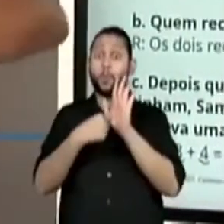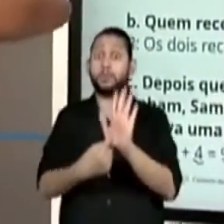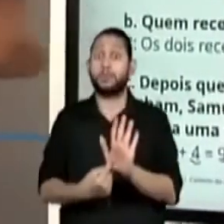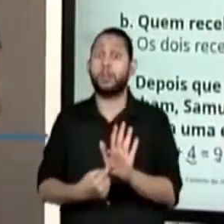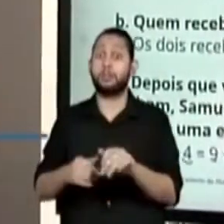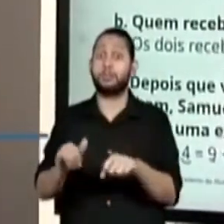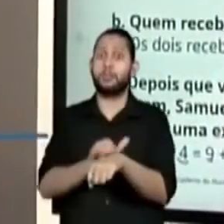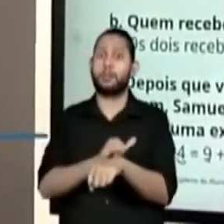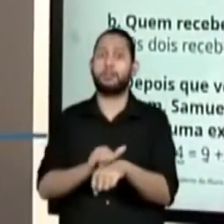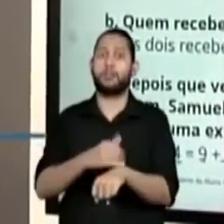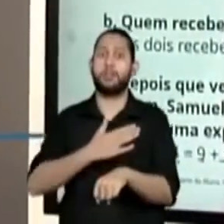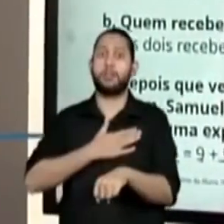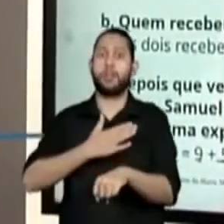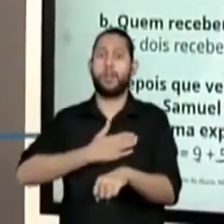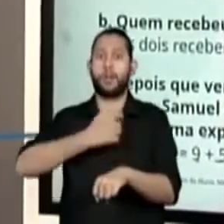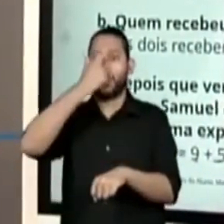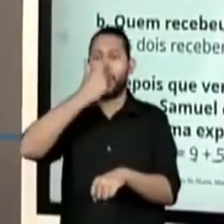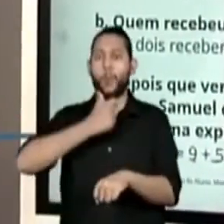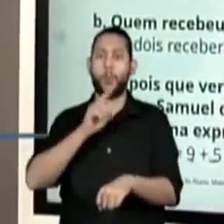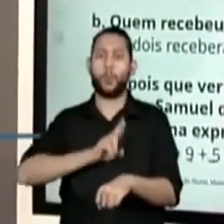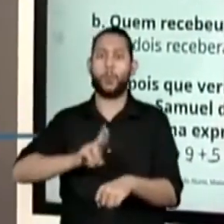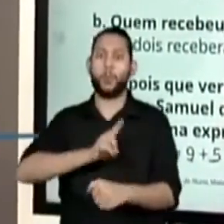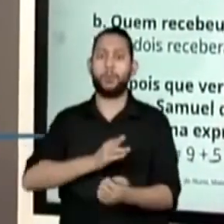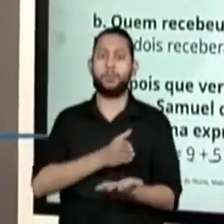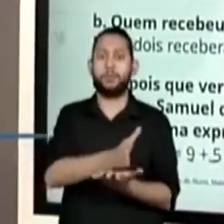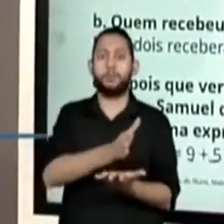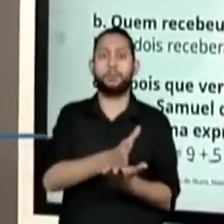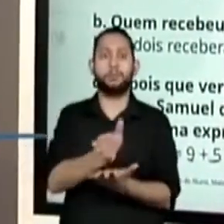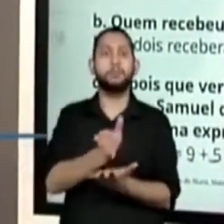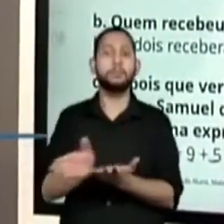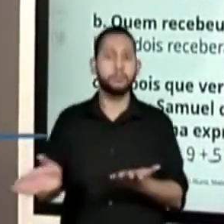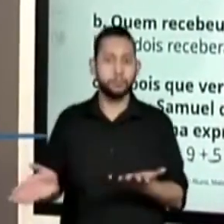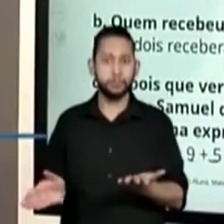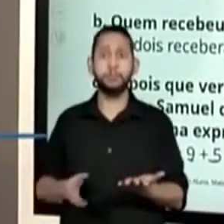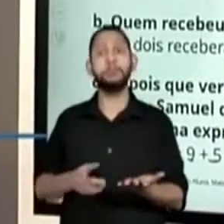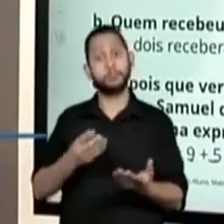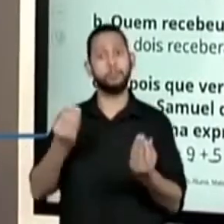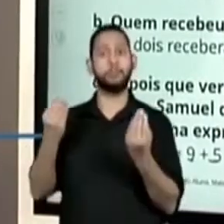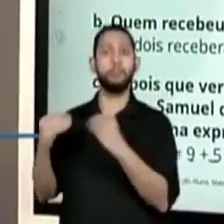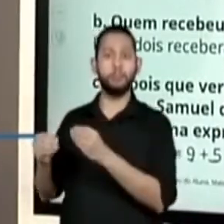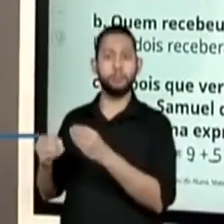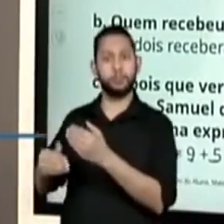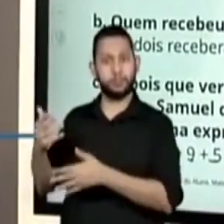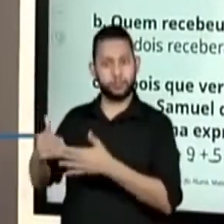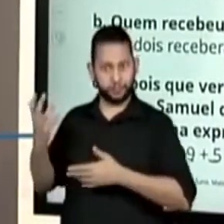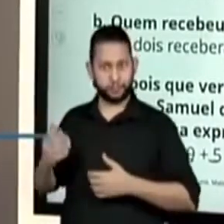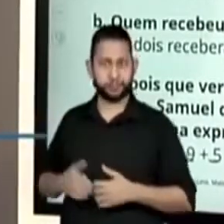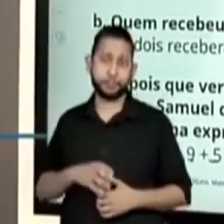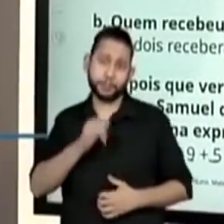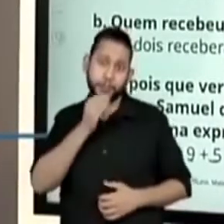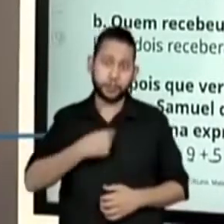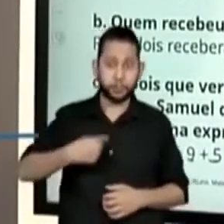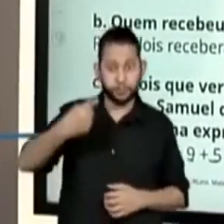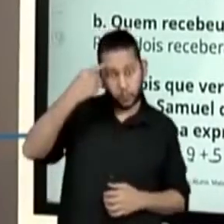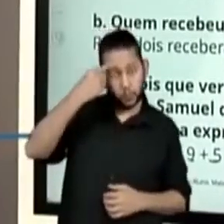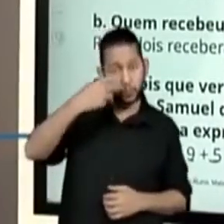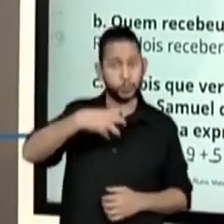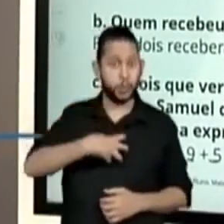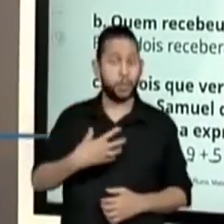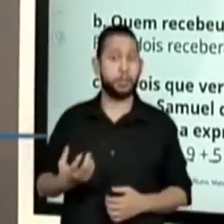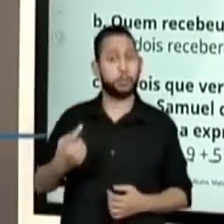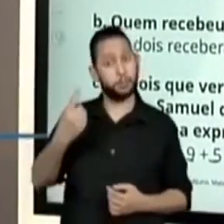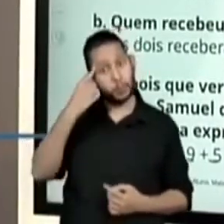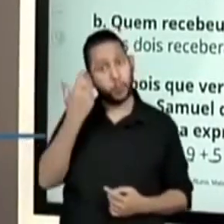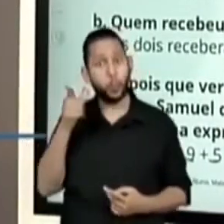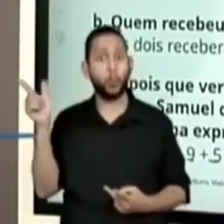as estratégias que eu costumo usar para resolver isso tá E vocês vão interagir comigo no chat Fala pro eu pensei de tal forma eu achei mais